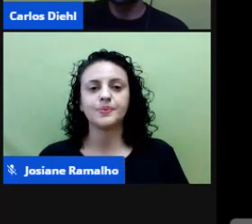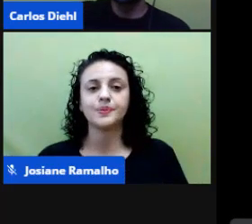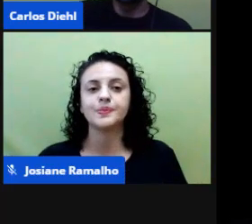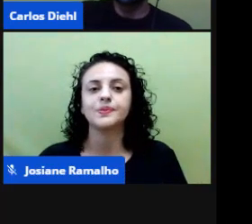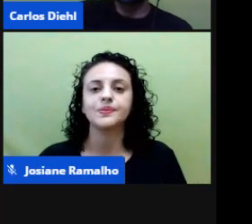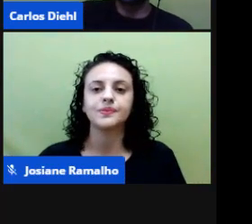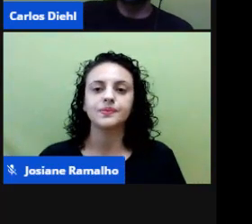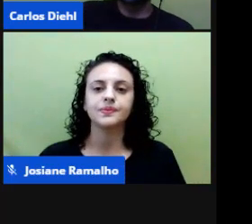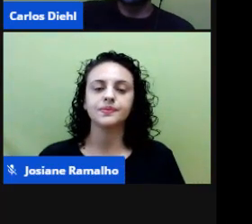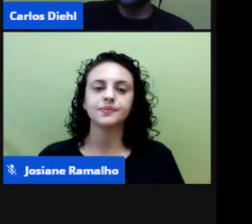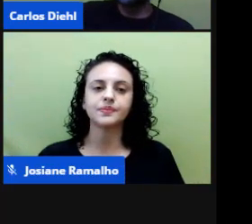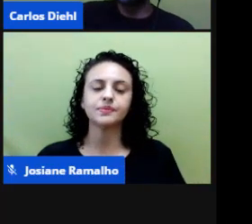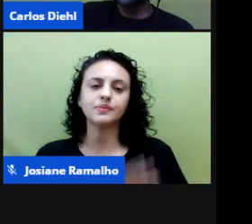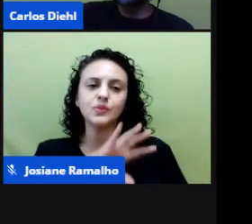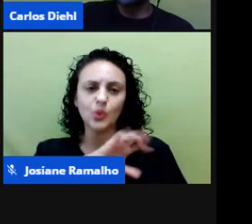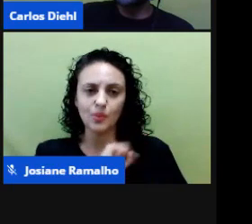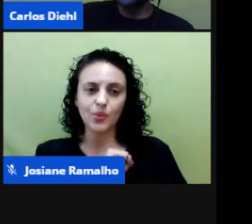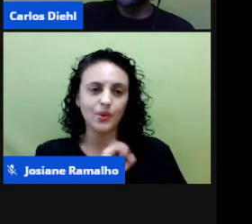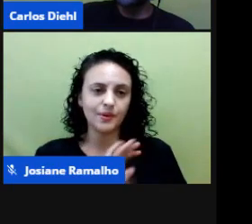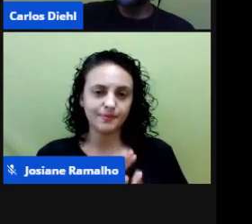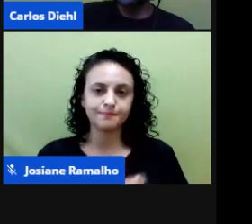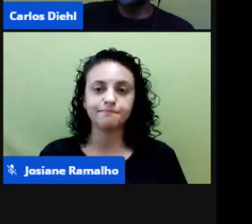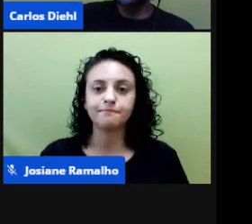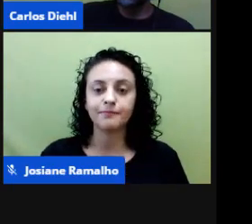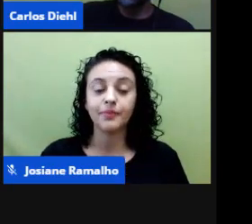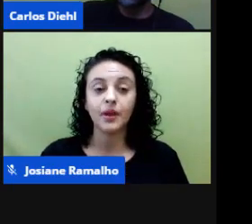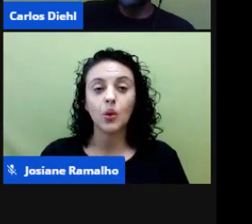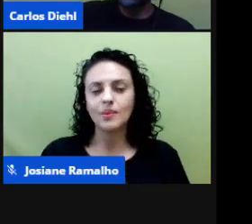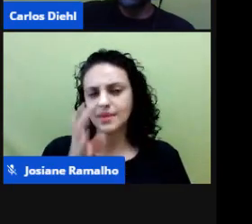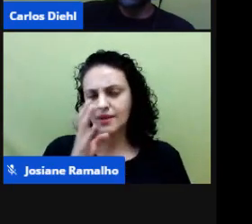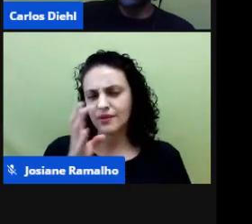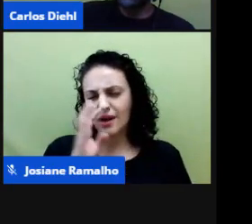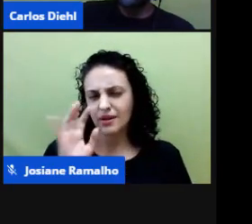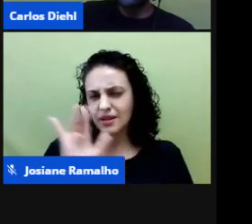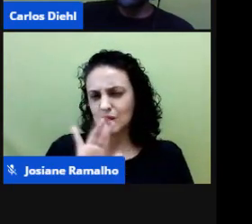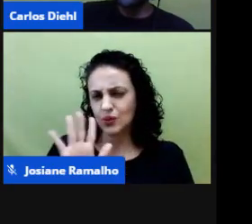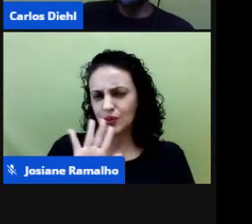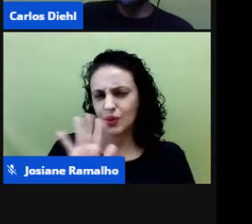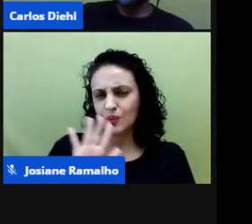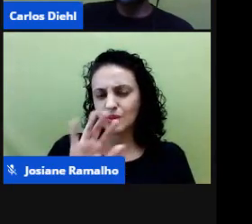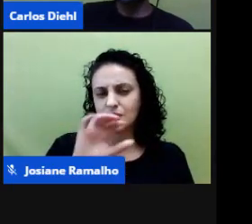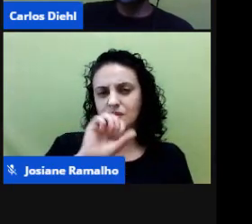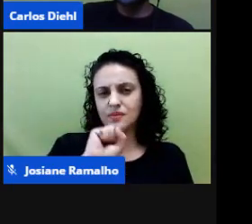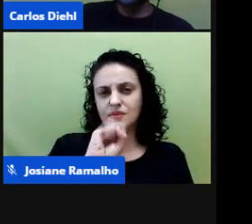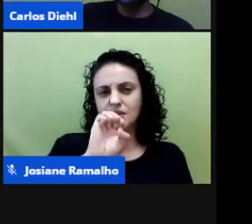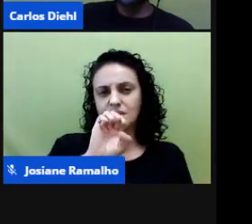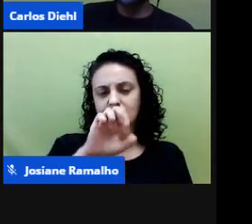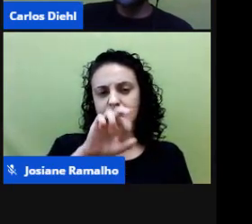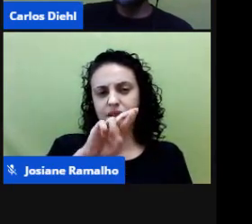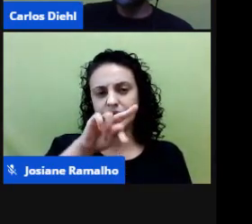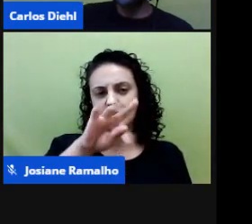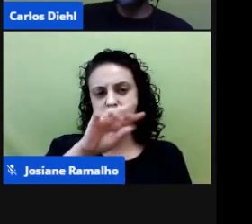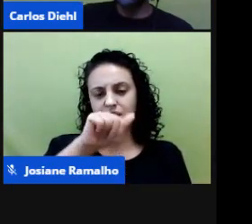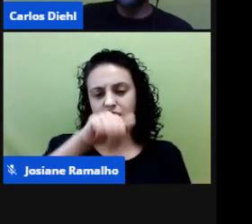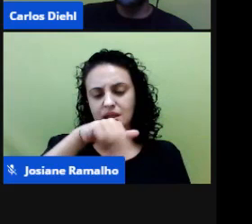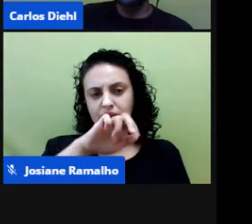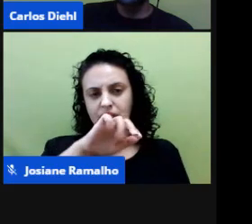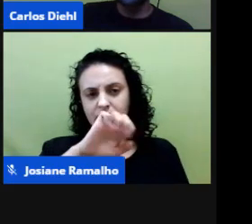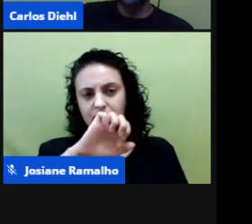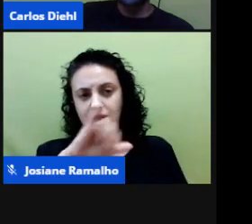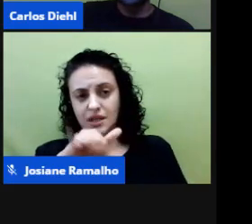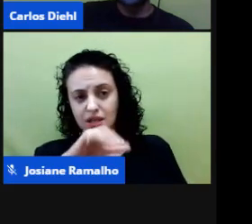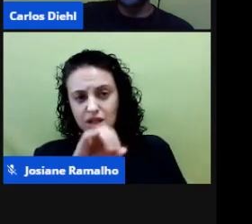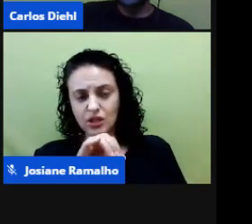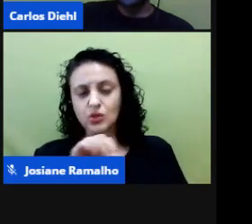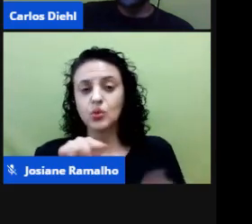Então, analisando esses filmes sertanejos, e os estudos em cima de cinema amador,